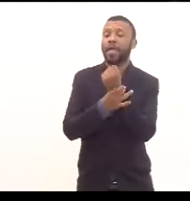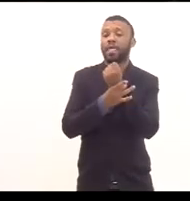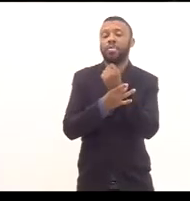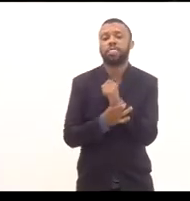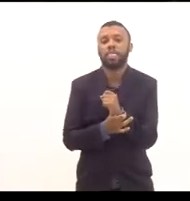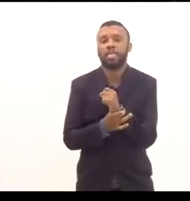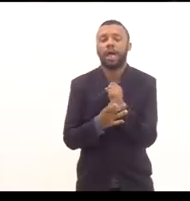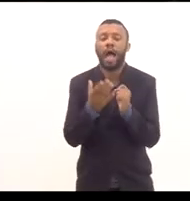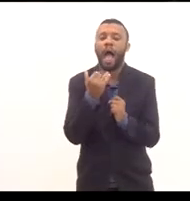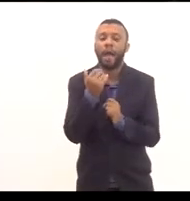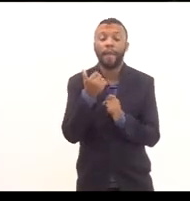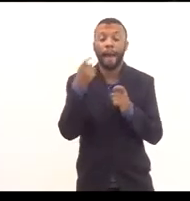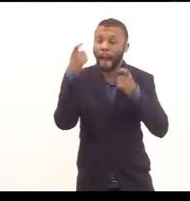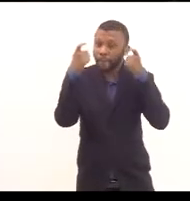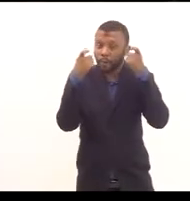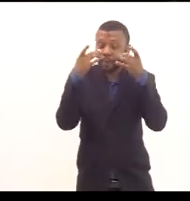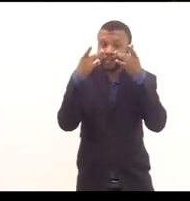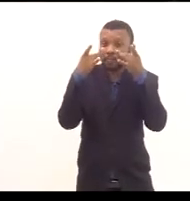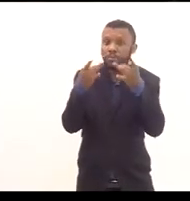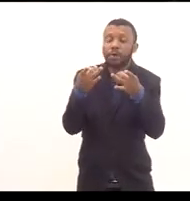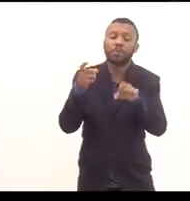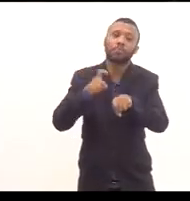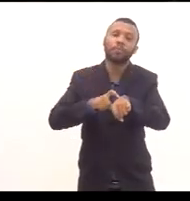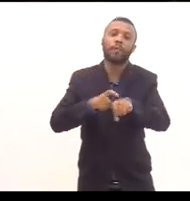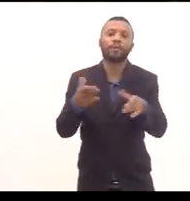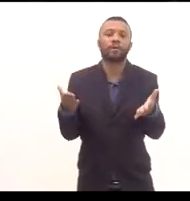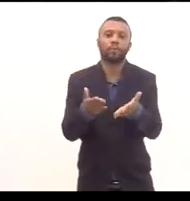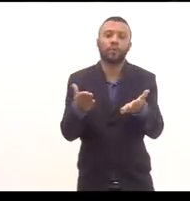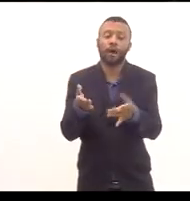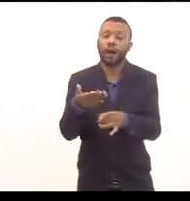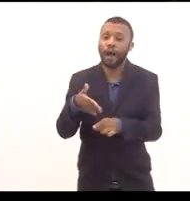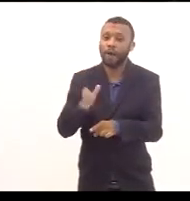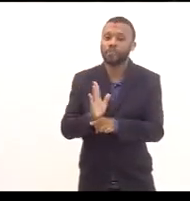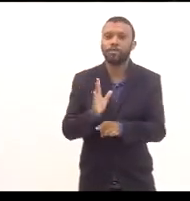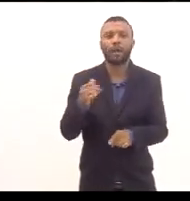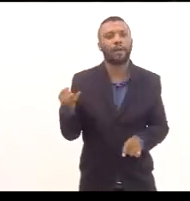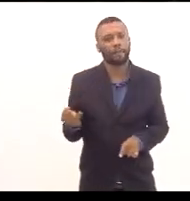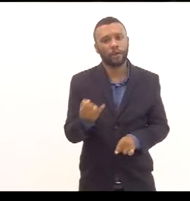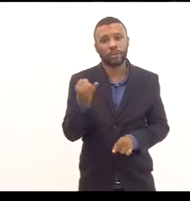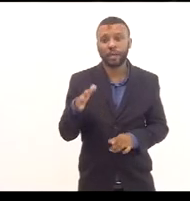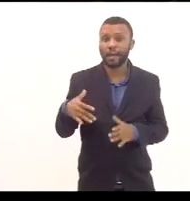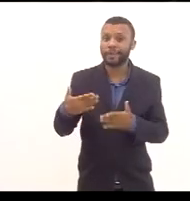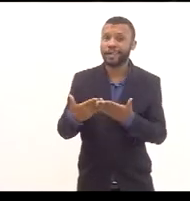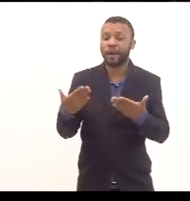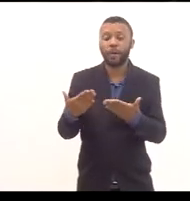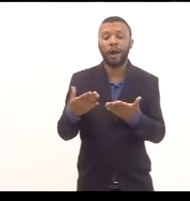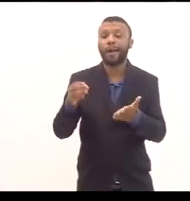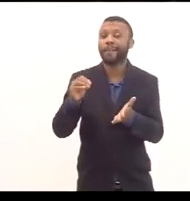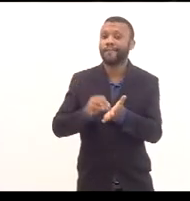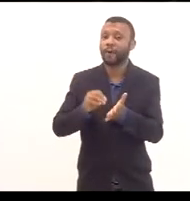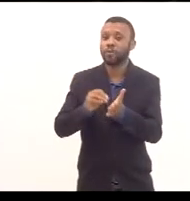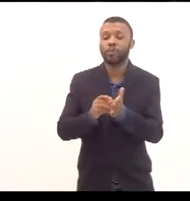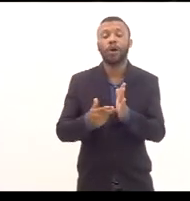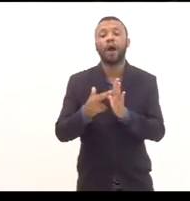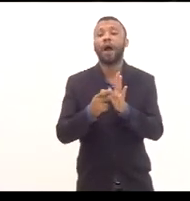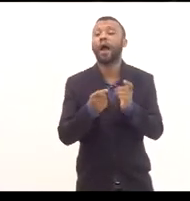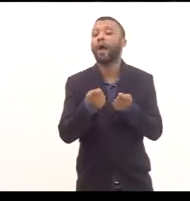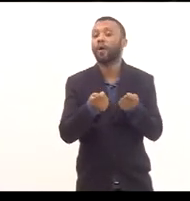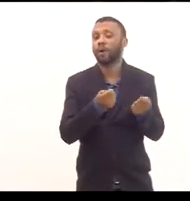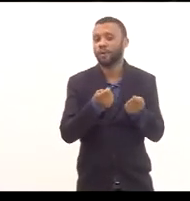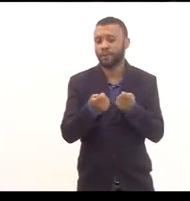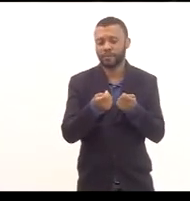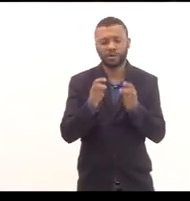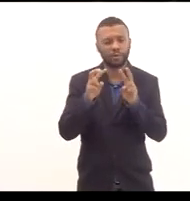uma preocupação atual e e assim seria uma ajuda essencial e até agora também não foi regulamentado então em relação à assistência